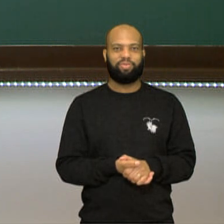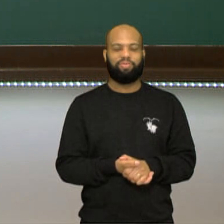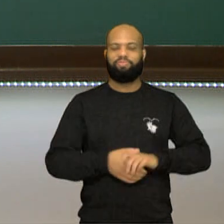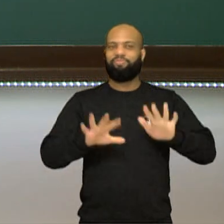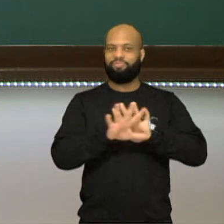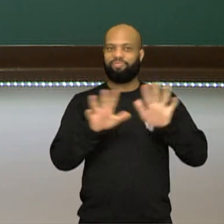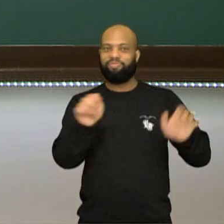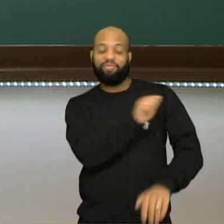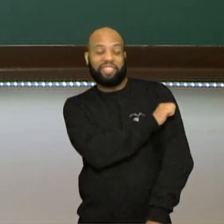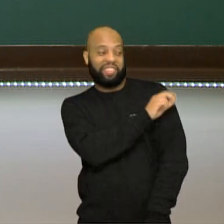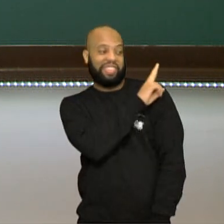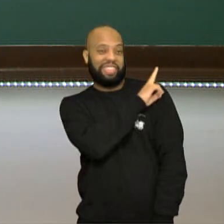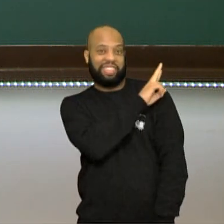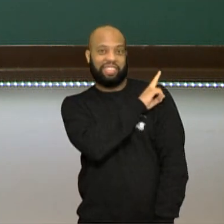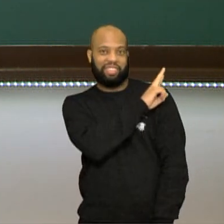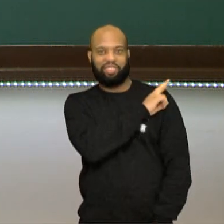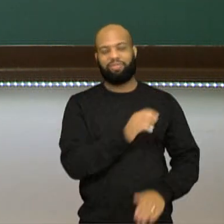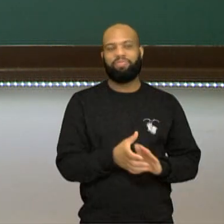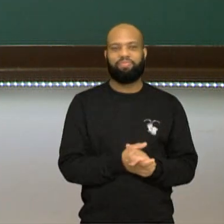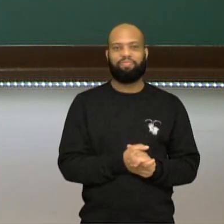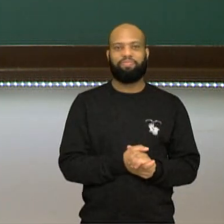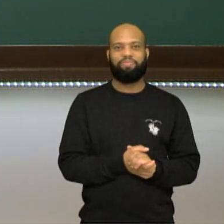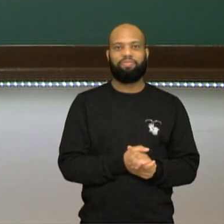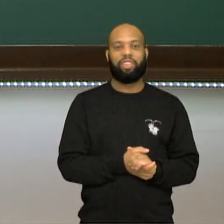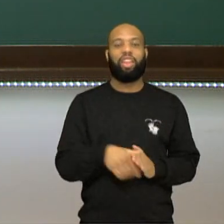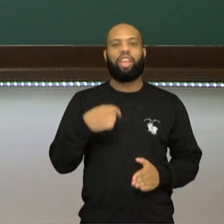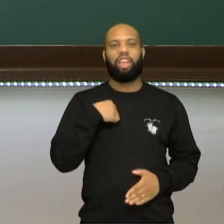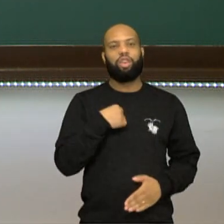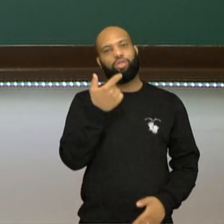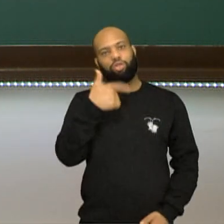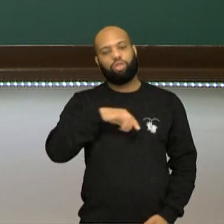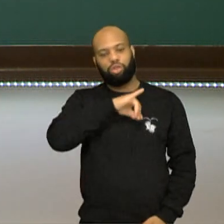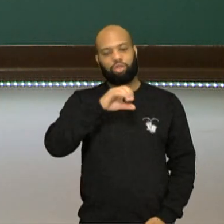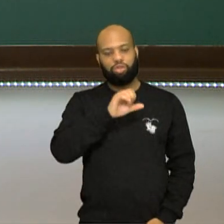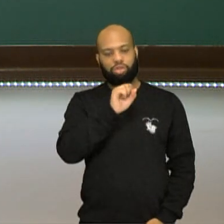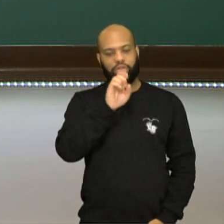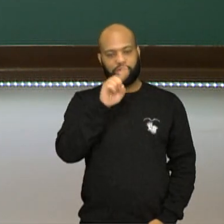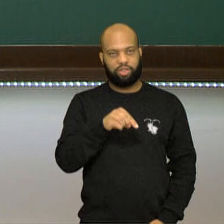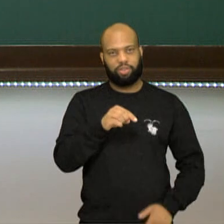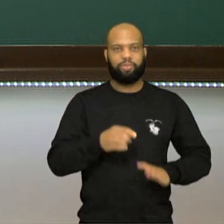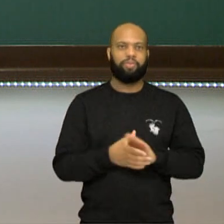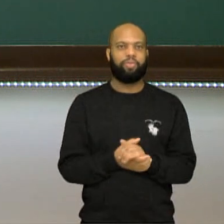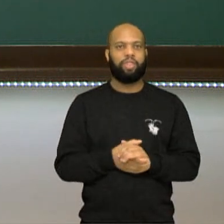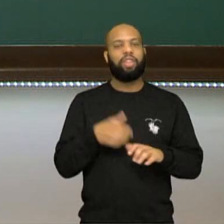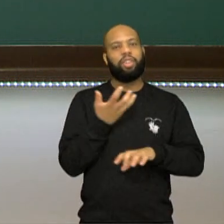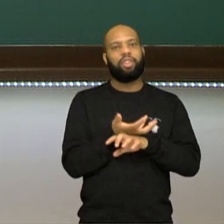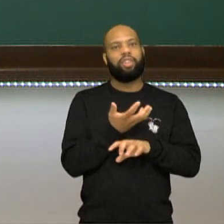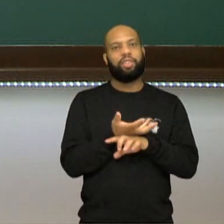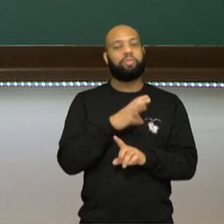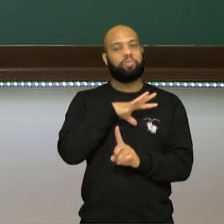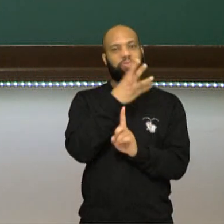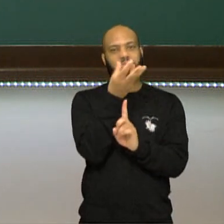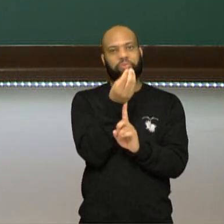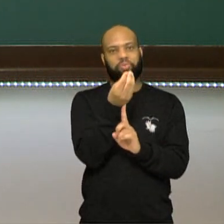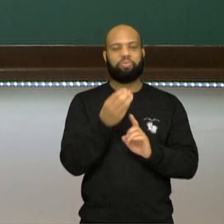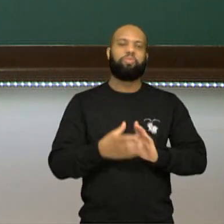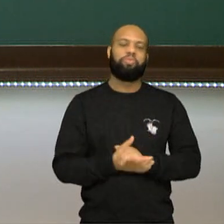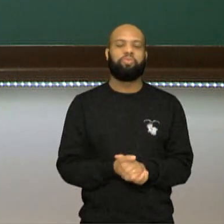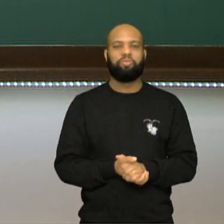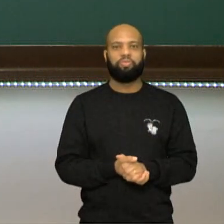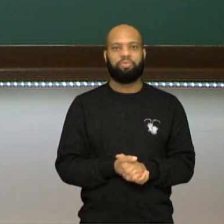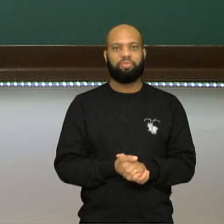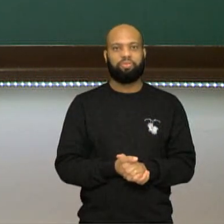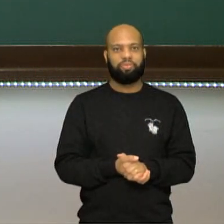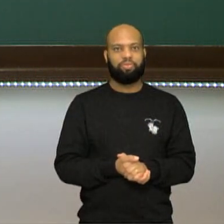Olá, estudantes da segunda série do ensino médio. Estou aqui novamente, professor José Carlos Queller, da disciplina de